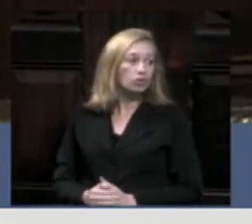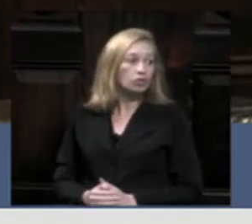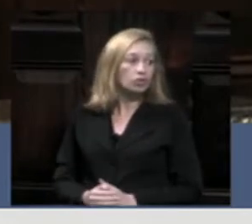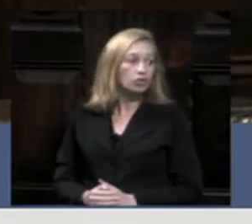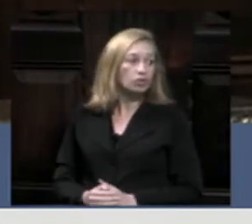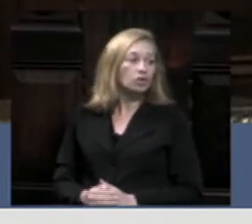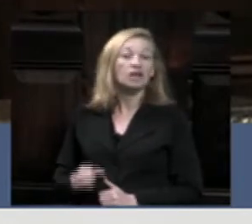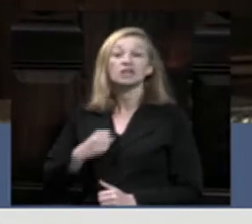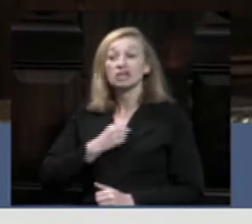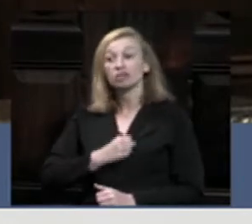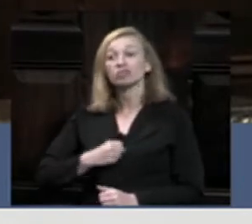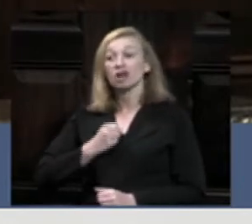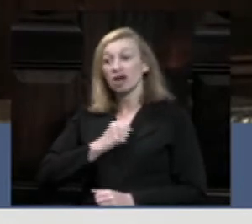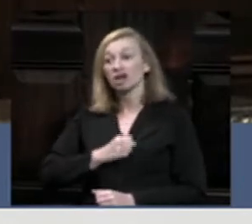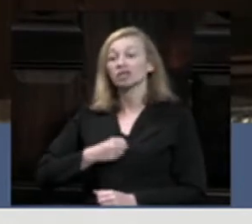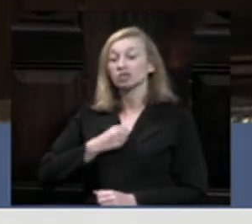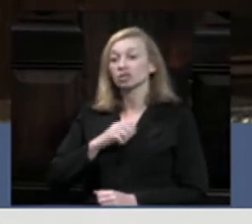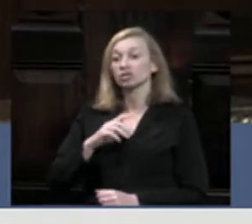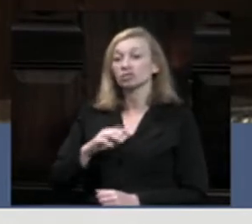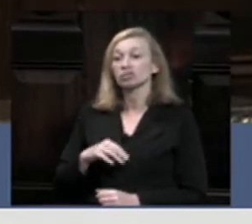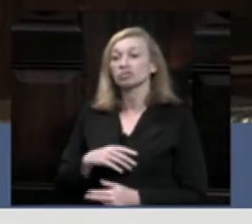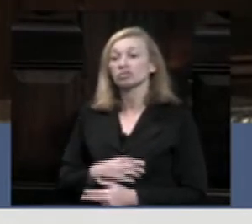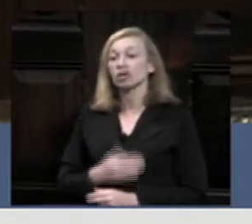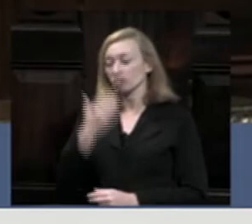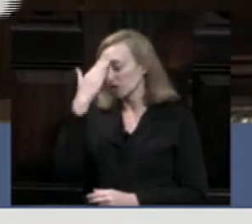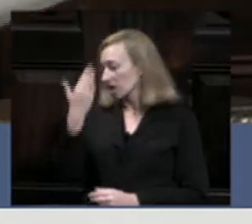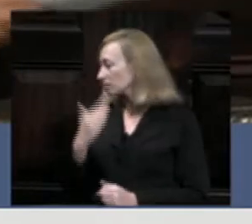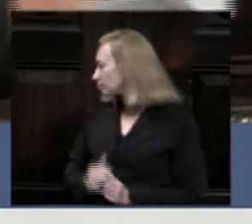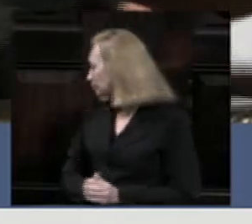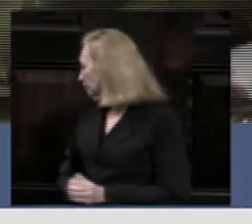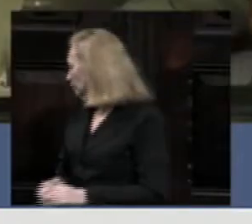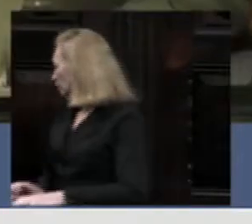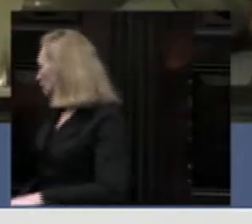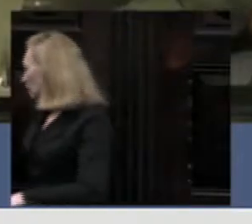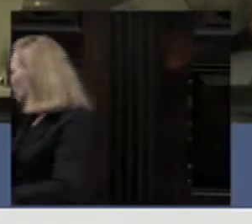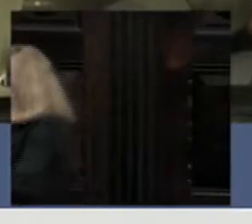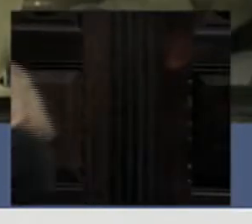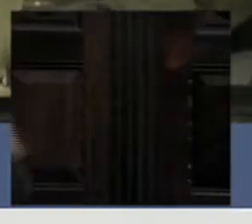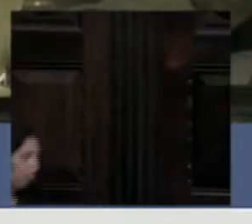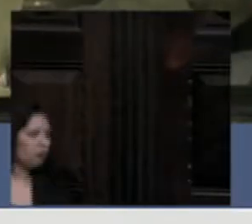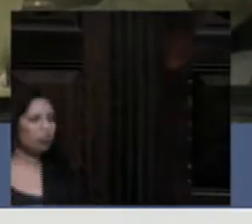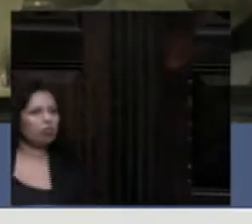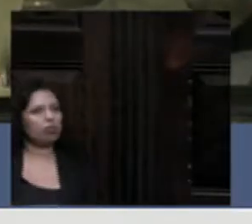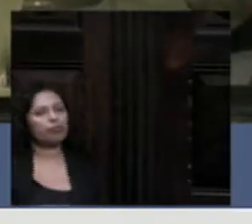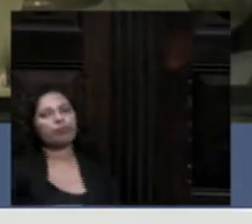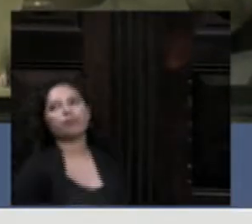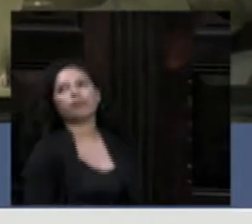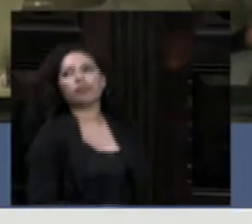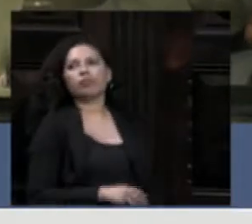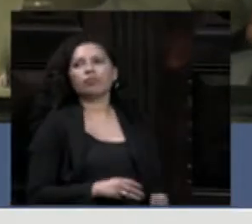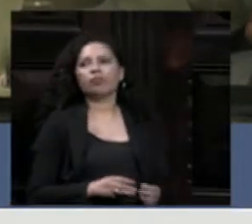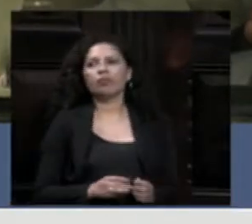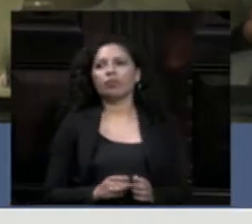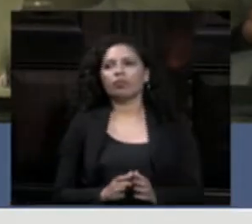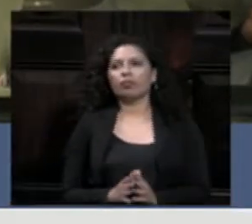deixou também todos os exemplos. Muito obrigado. Para discutir, o nome do deputado Carlos Mink.